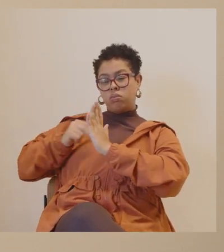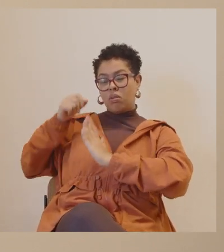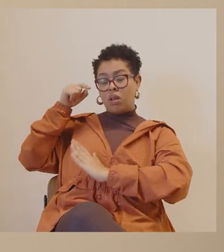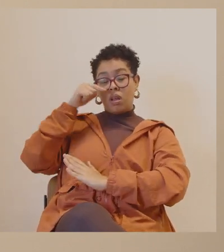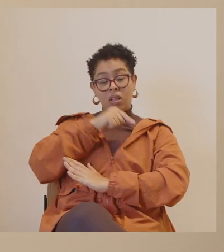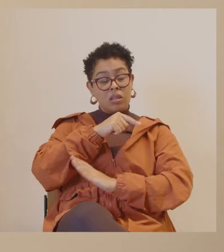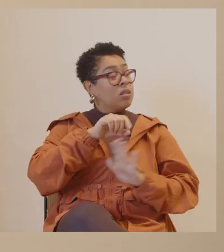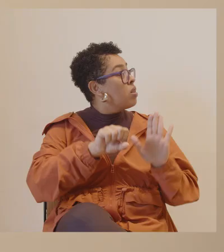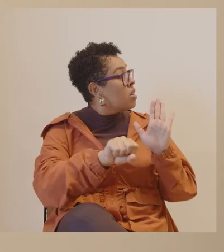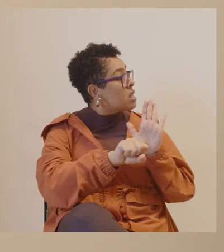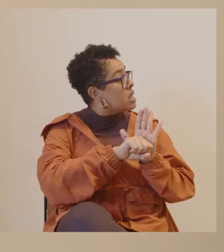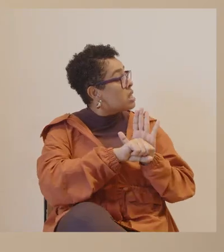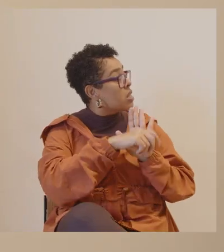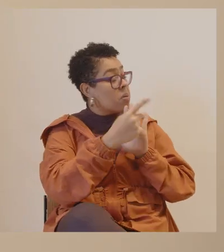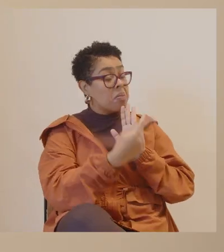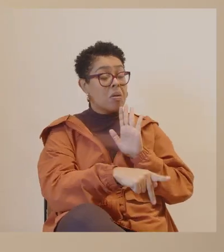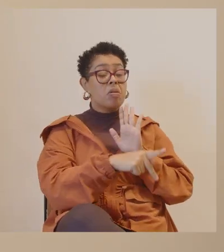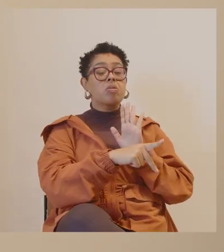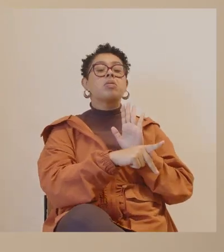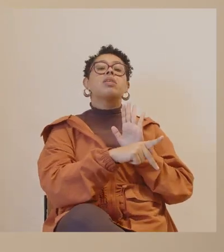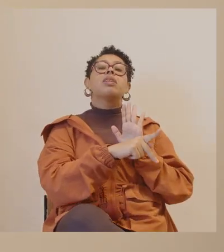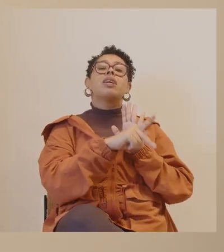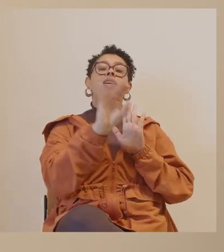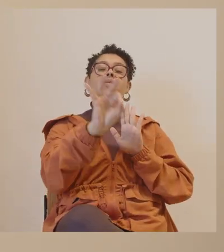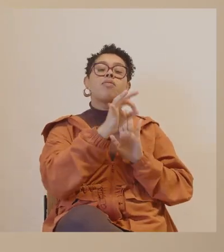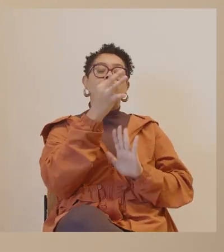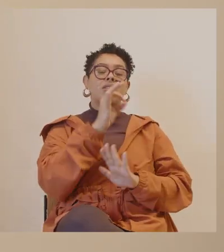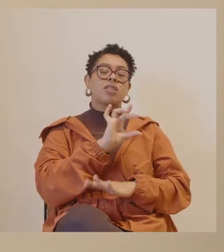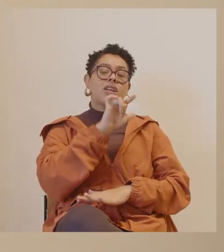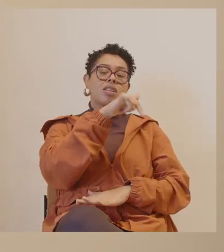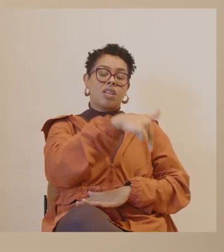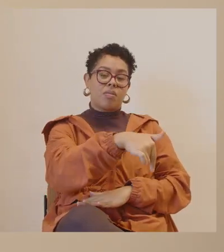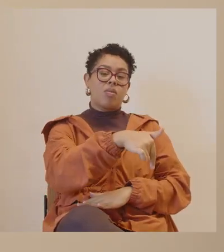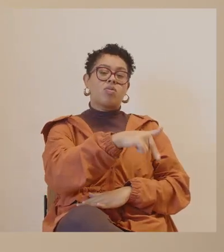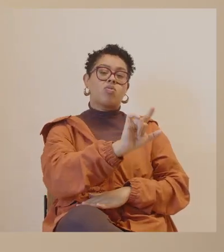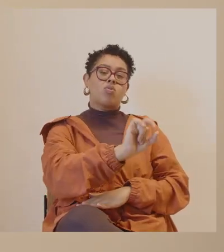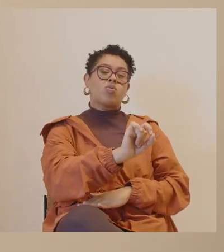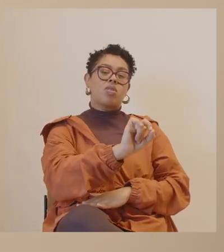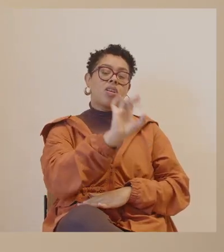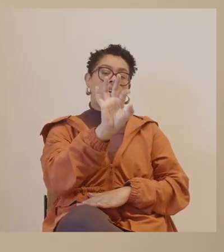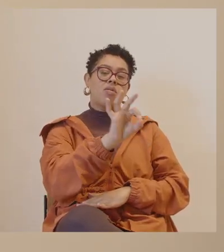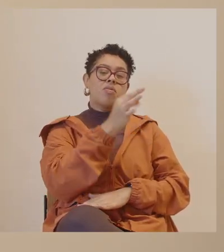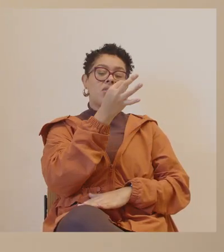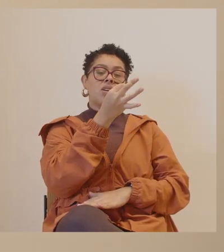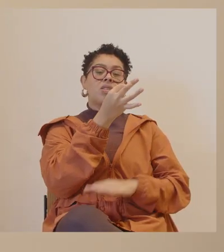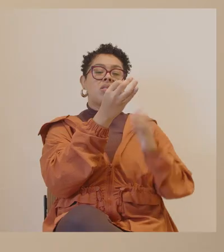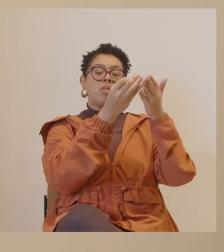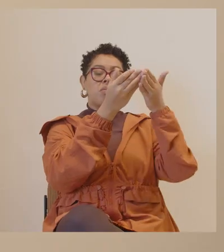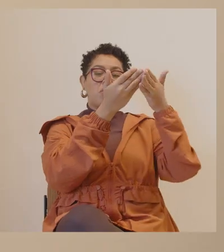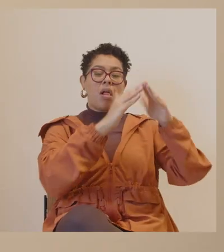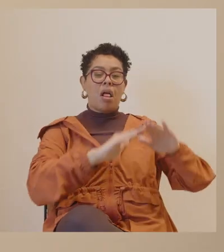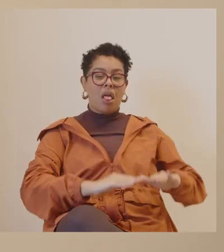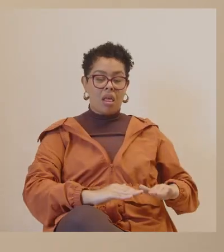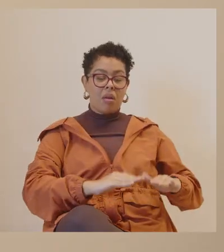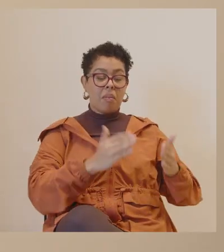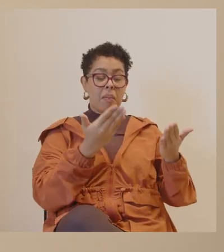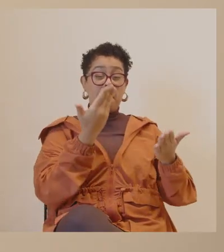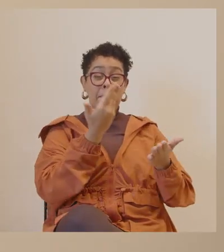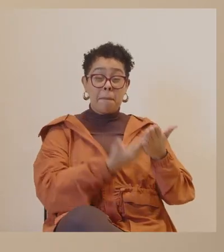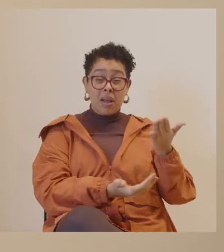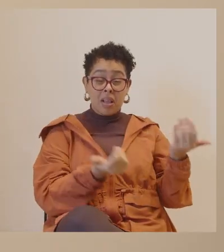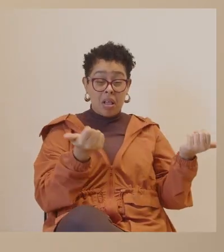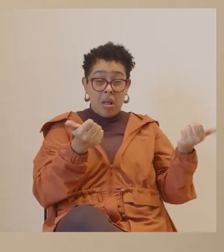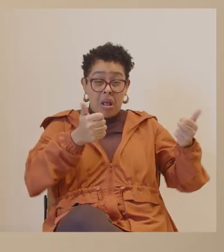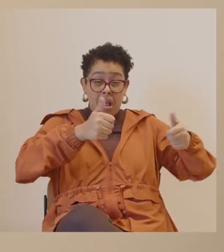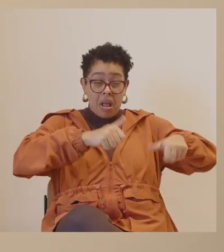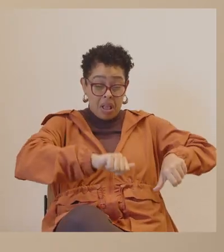absoluto da identidade nacional francesa, e, sobretudo, depois do fracasso total da França diante da perda, na verdade, da região